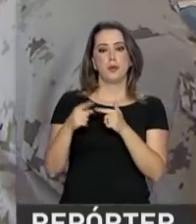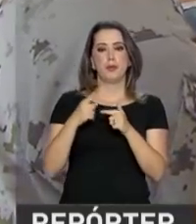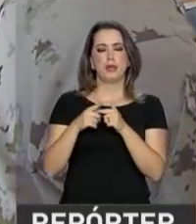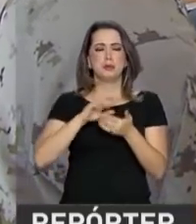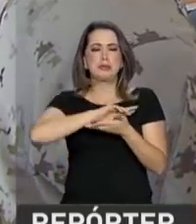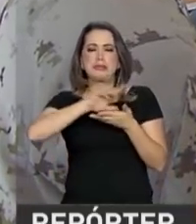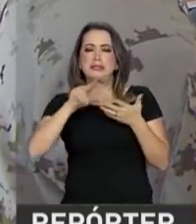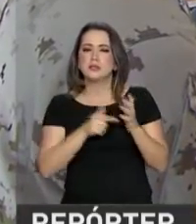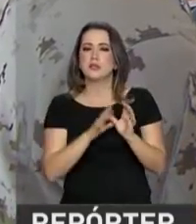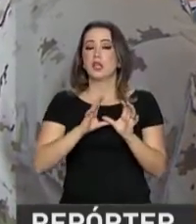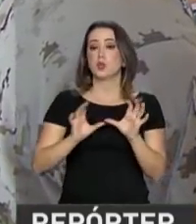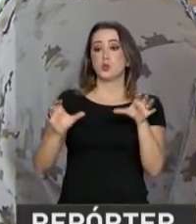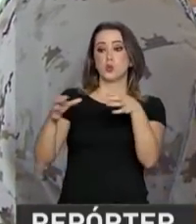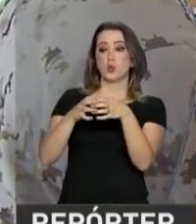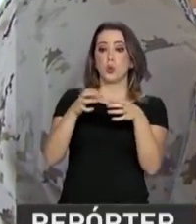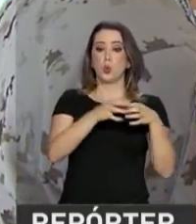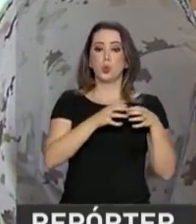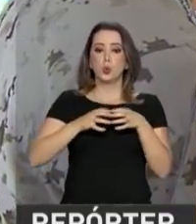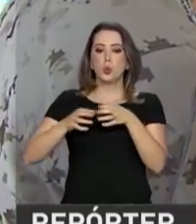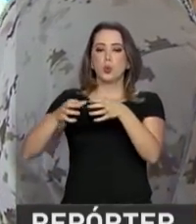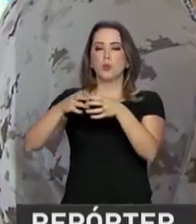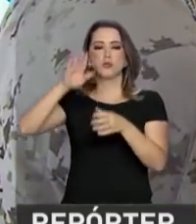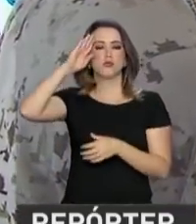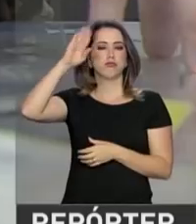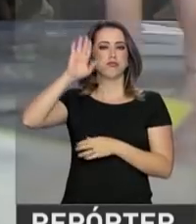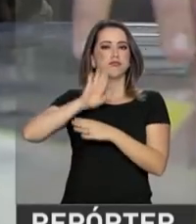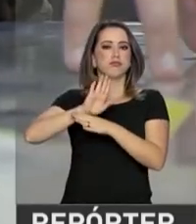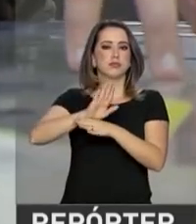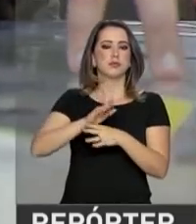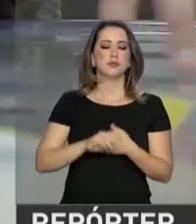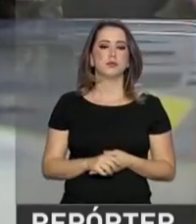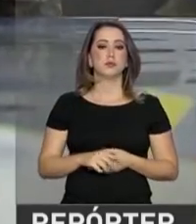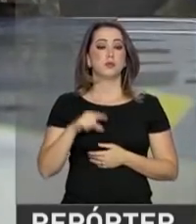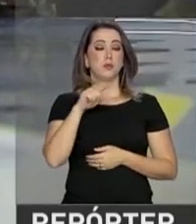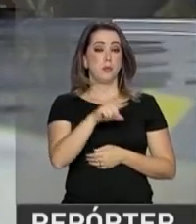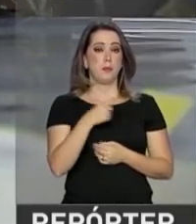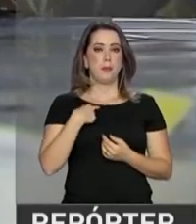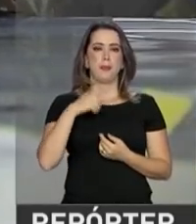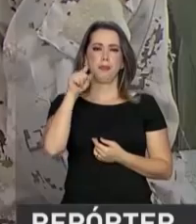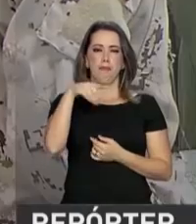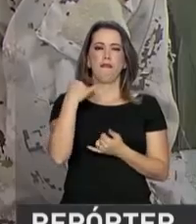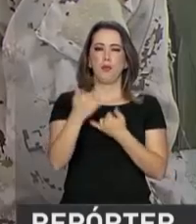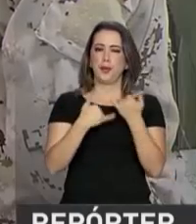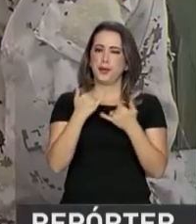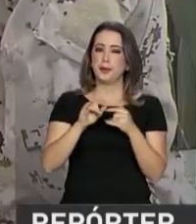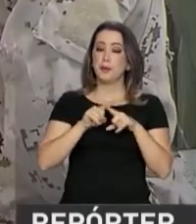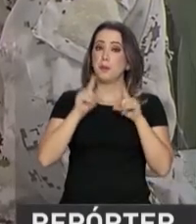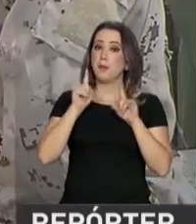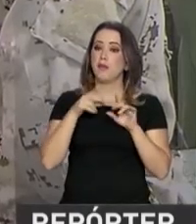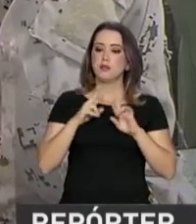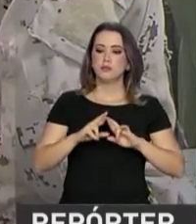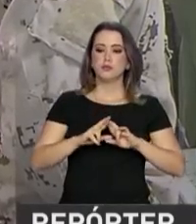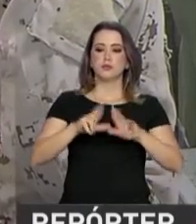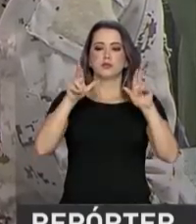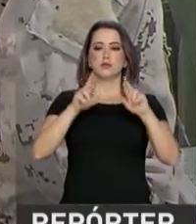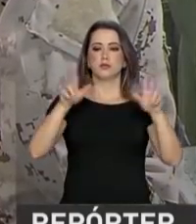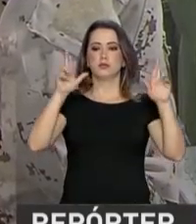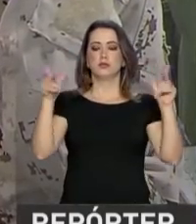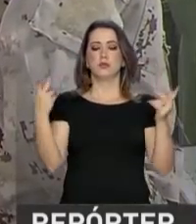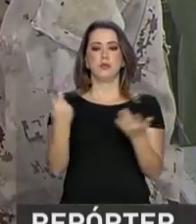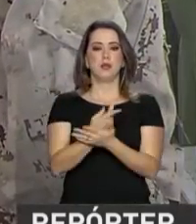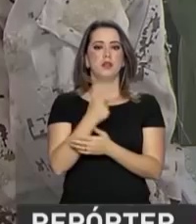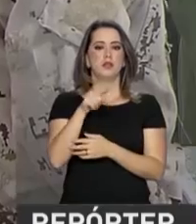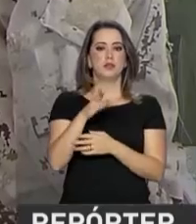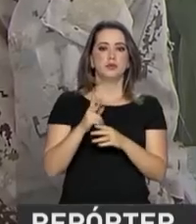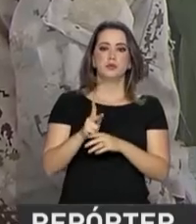forças internacionais foram chamadas para ajudar. Bogaland é fictícia, mas as divergências acontecem